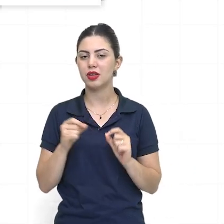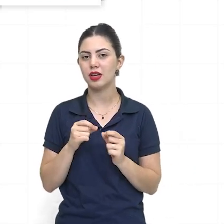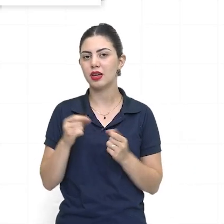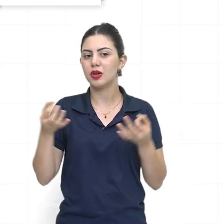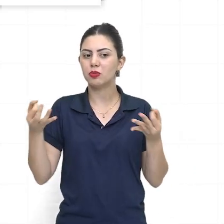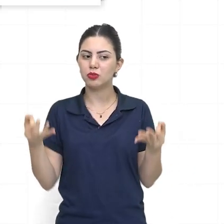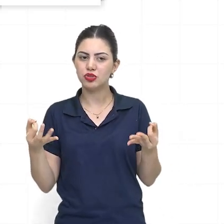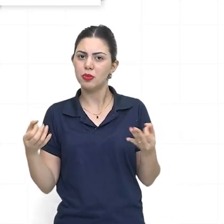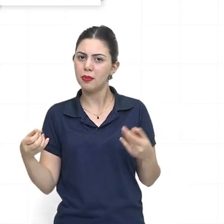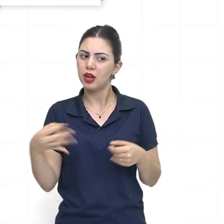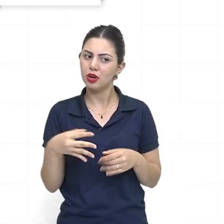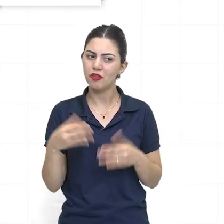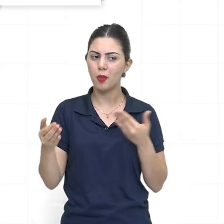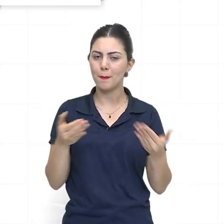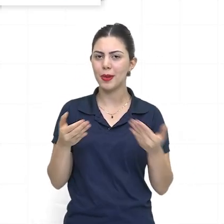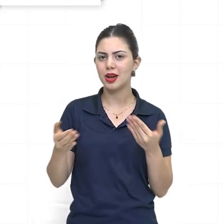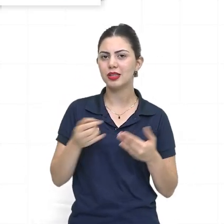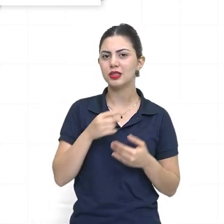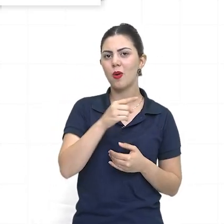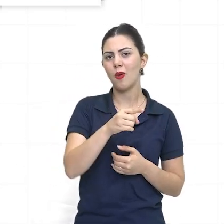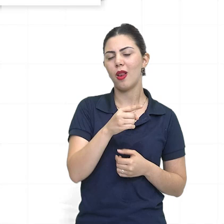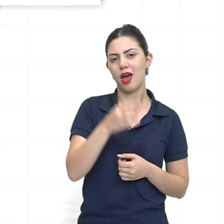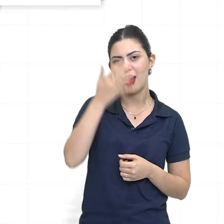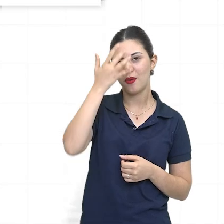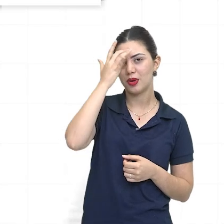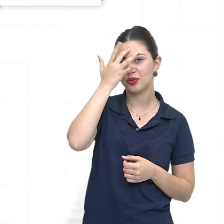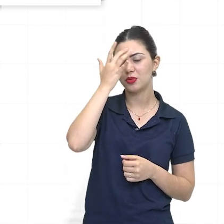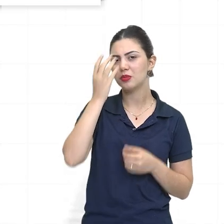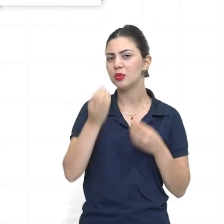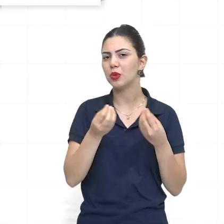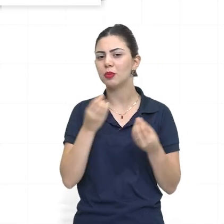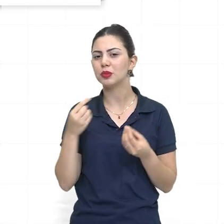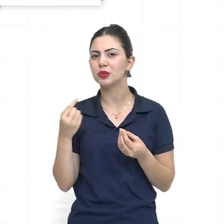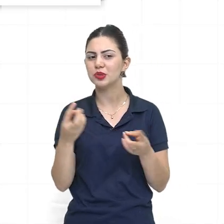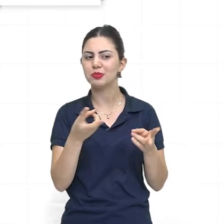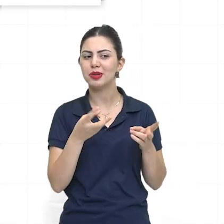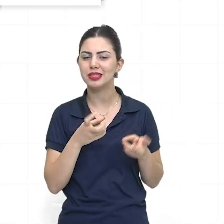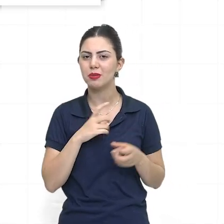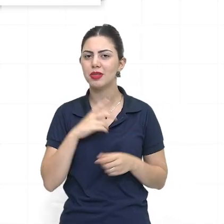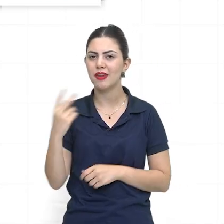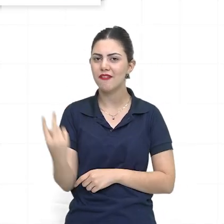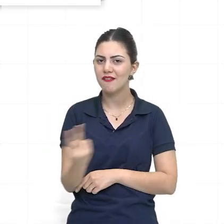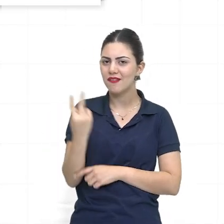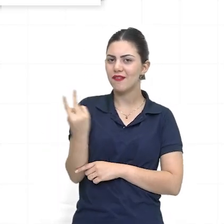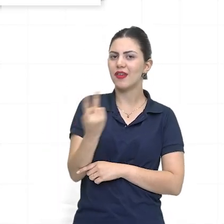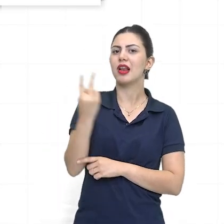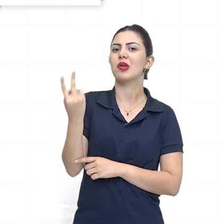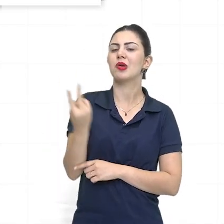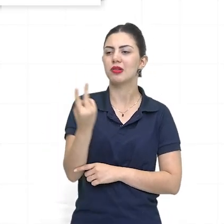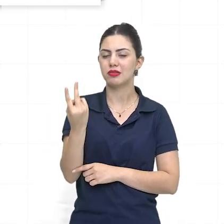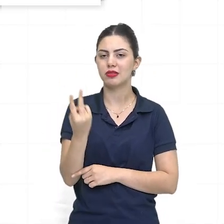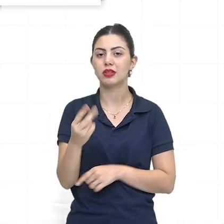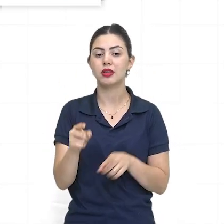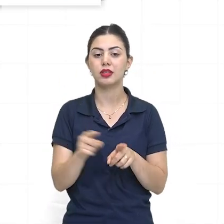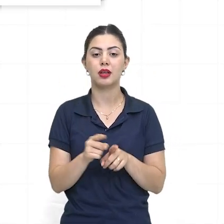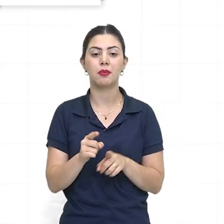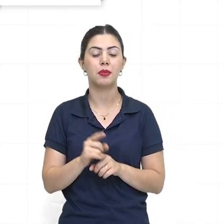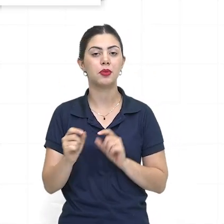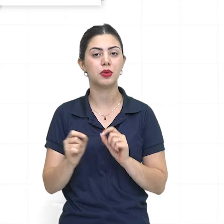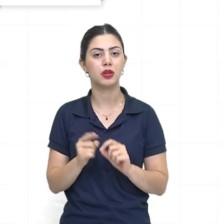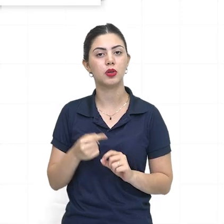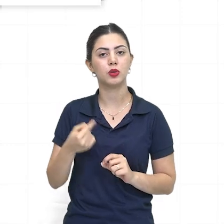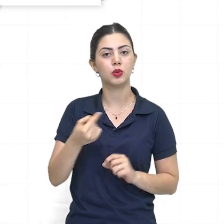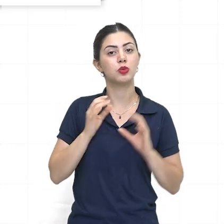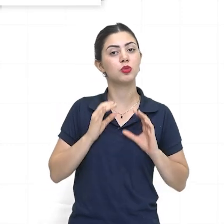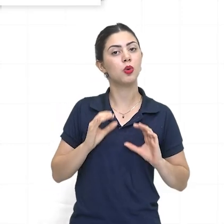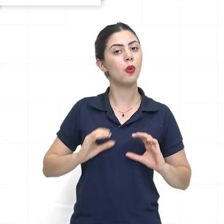com o hinduísmo, no sentido de que a questão dos valores e também da palavra, da honra,